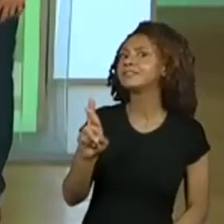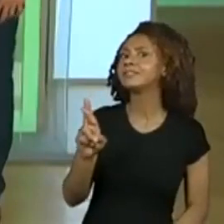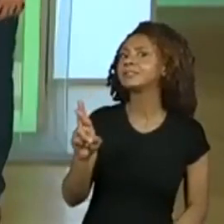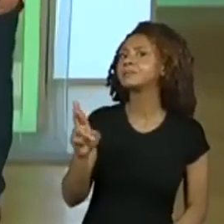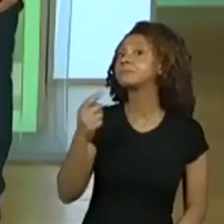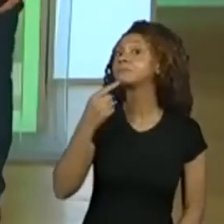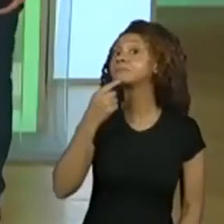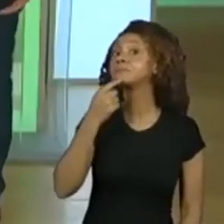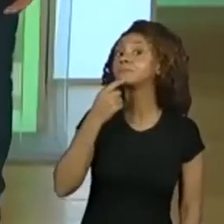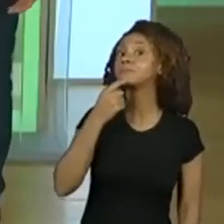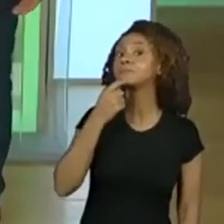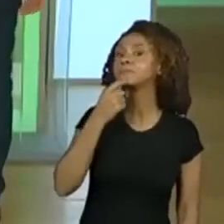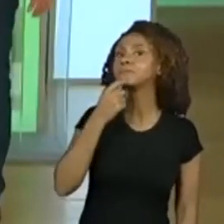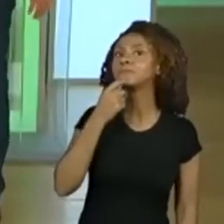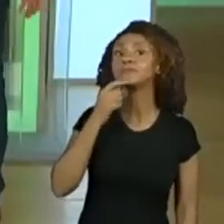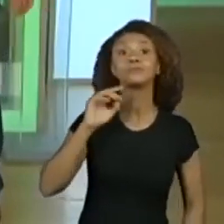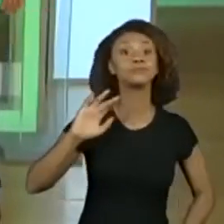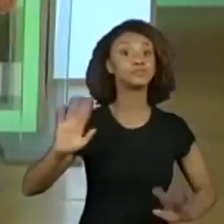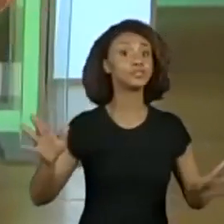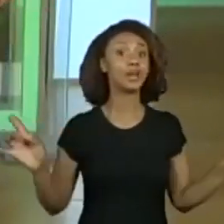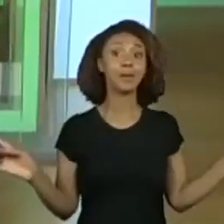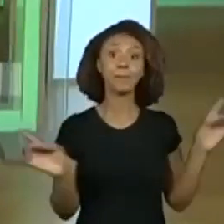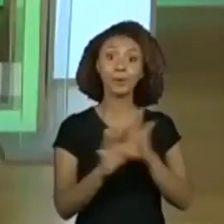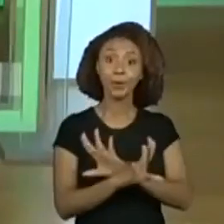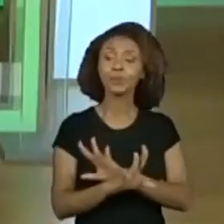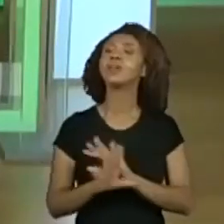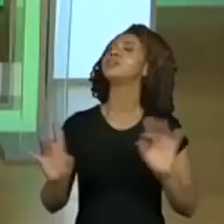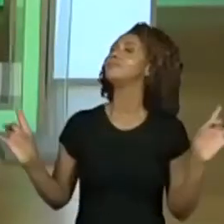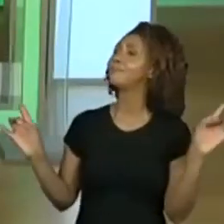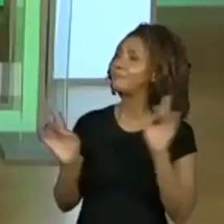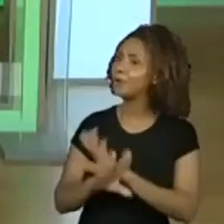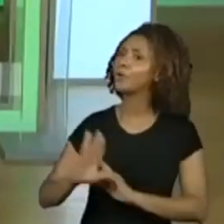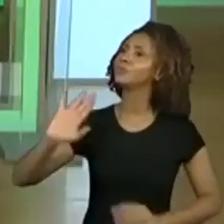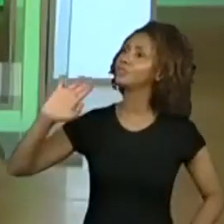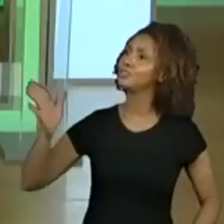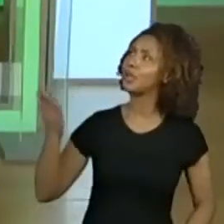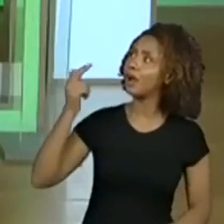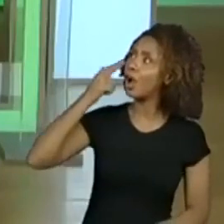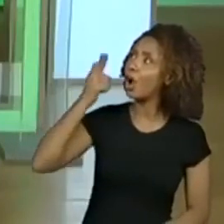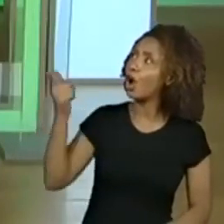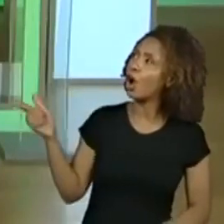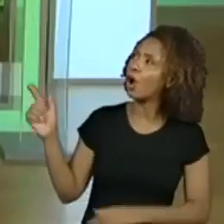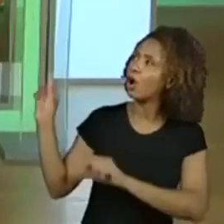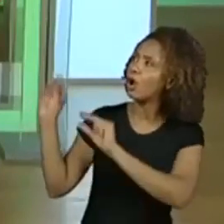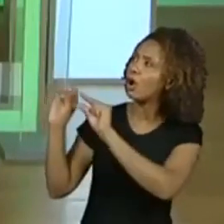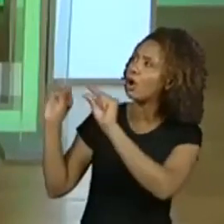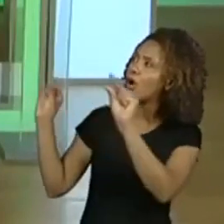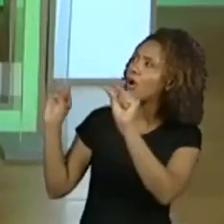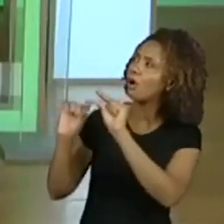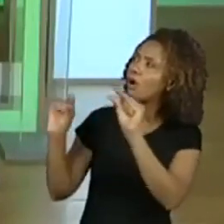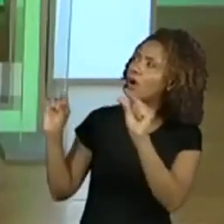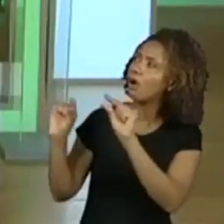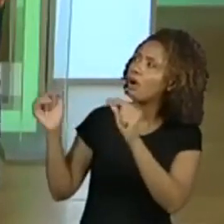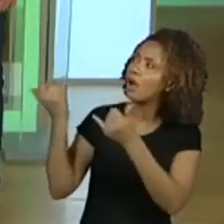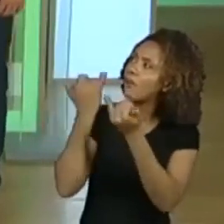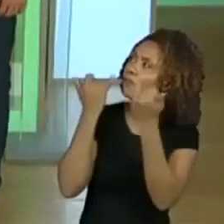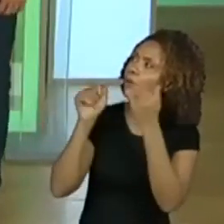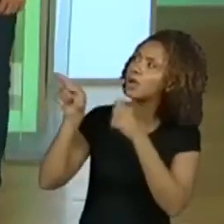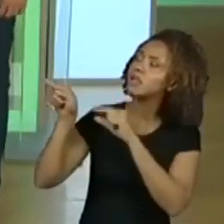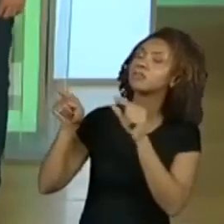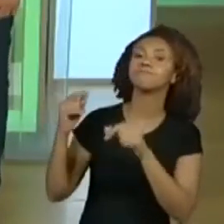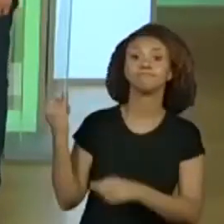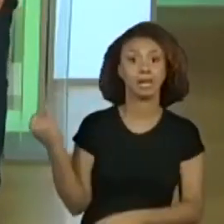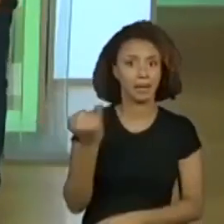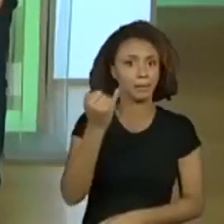acham já está ali A resposta não é Progen exato Então a nossa atenção na leitura em organizar as informações é super